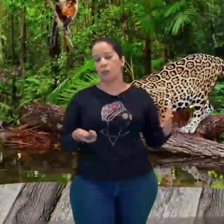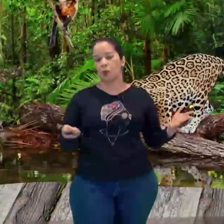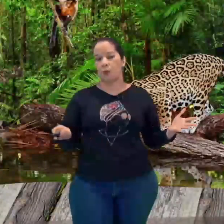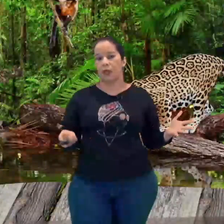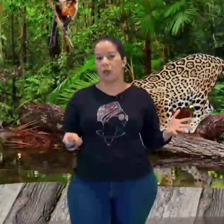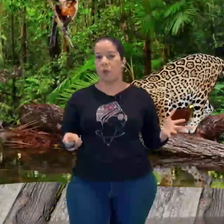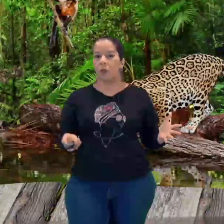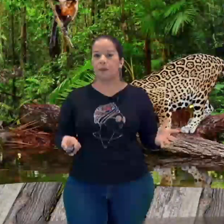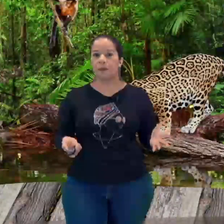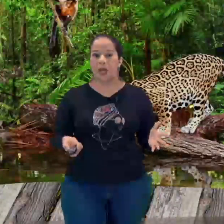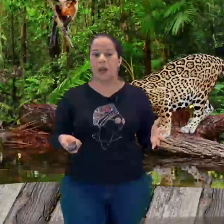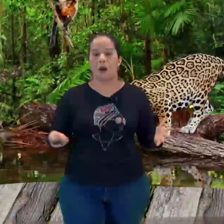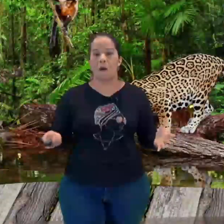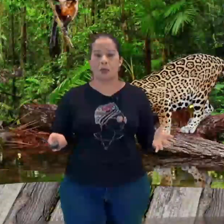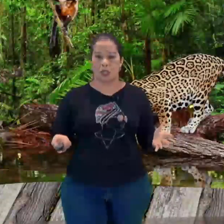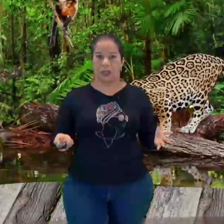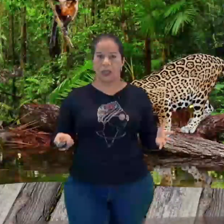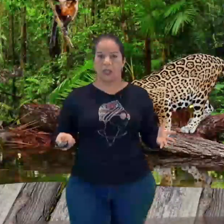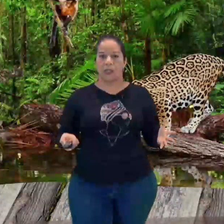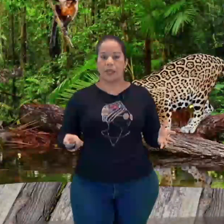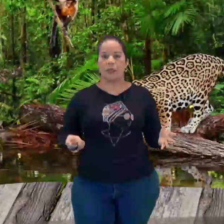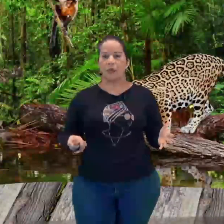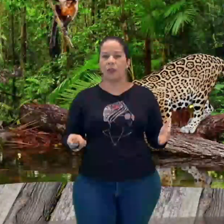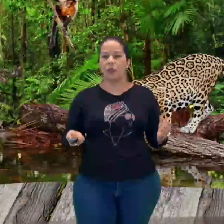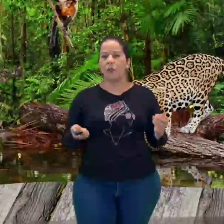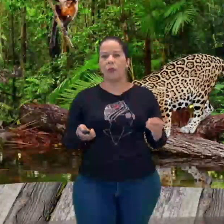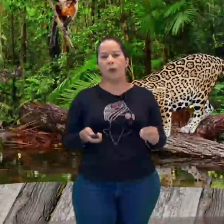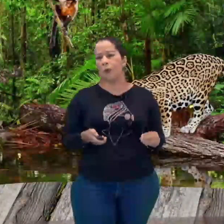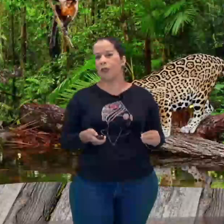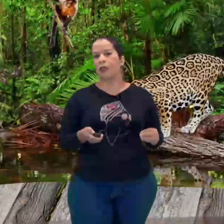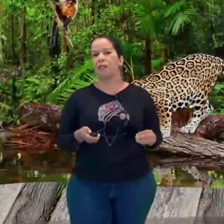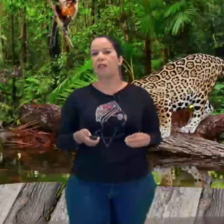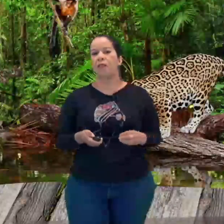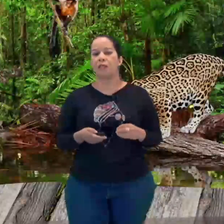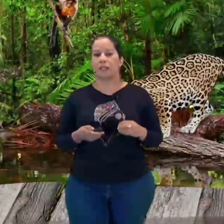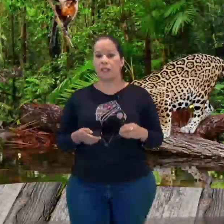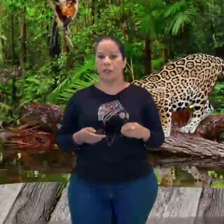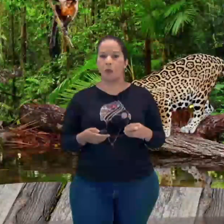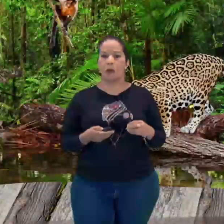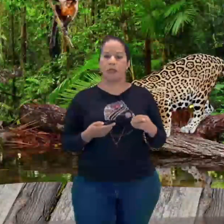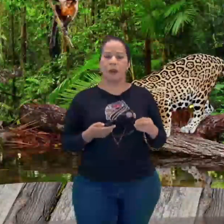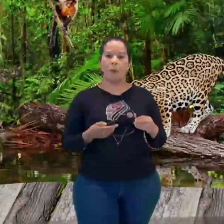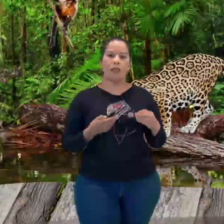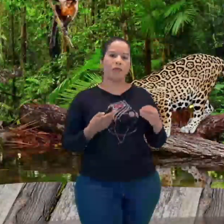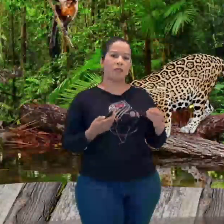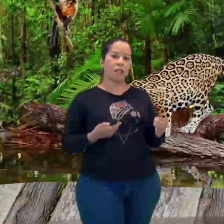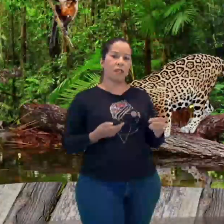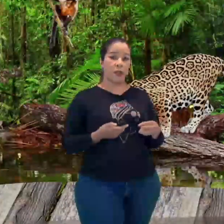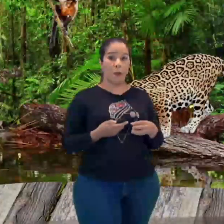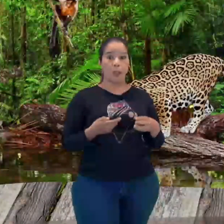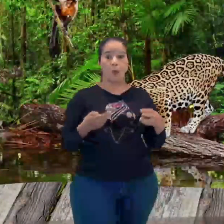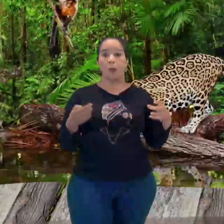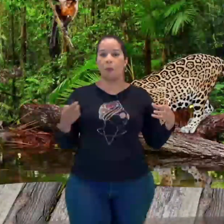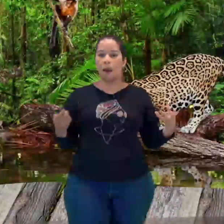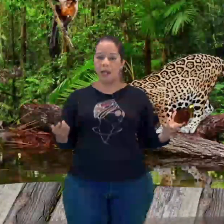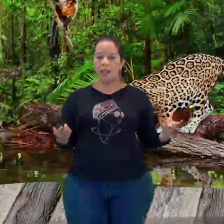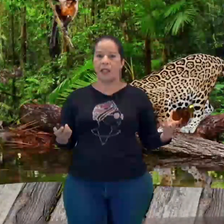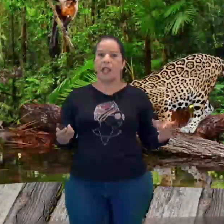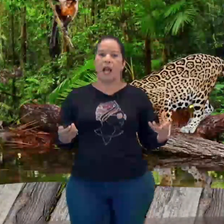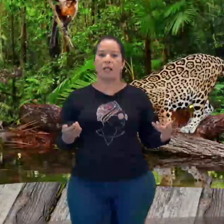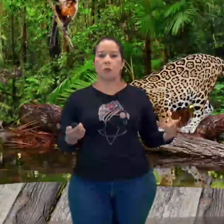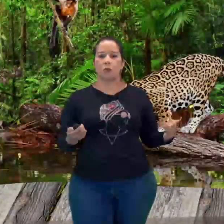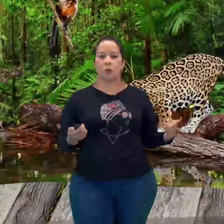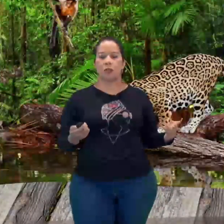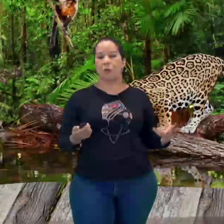a microscopia comum, tá? A óptica, certo? Os vírus são muito pequenos, então eles têm que ter um material mais avançado que aumente muito